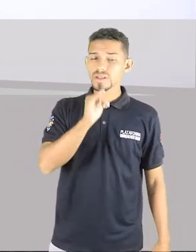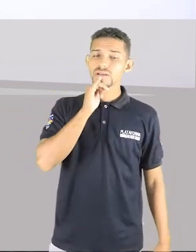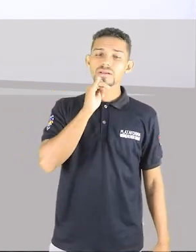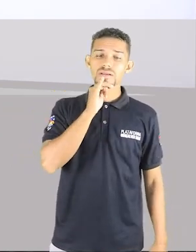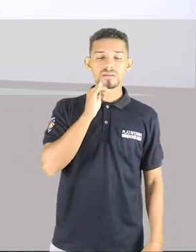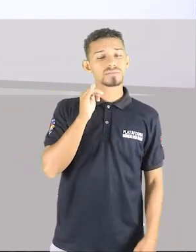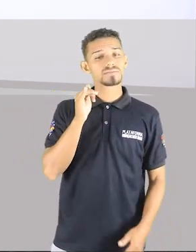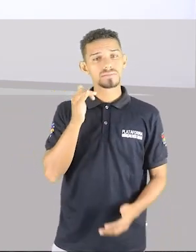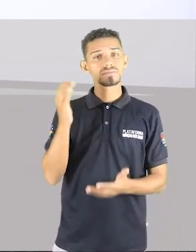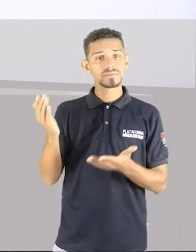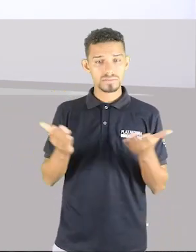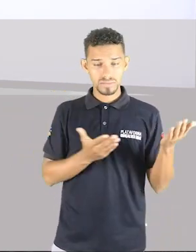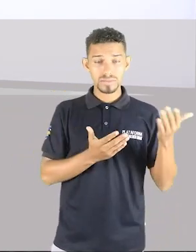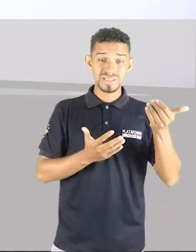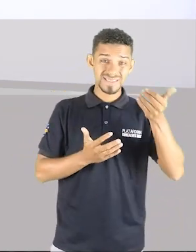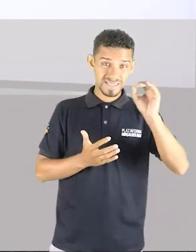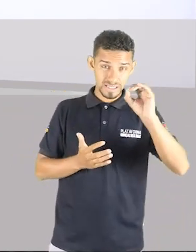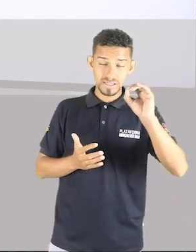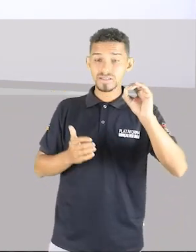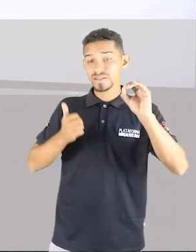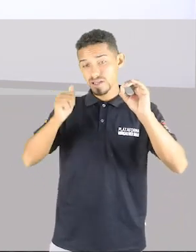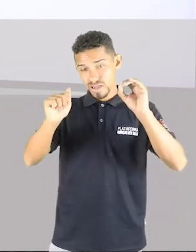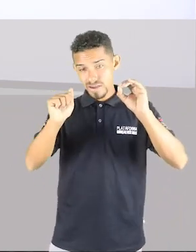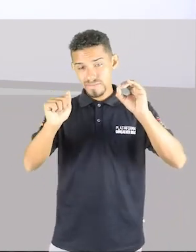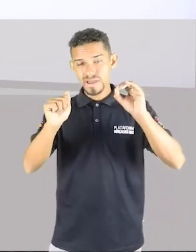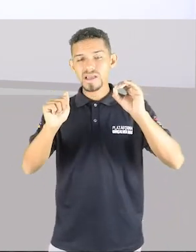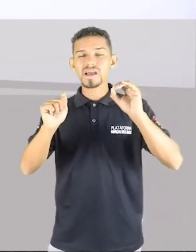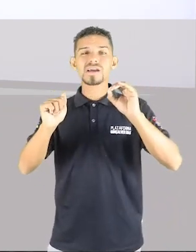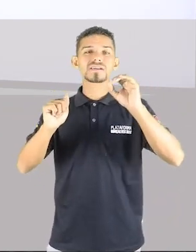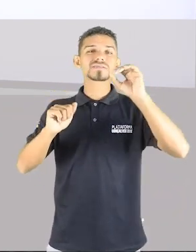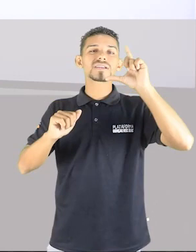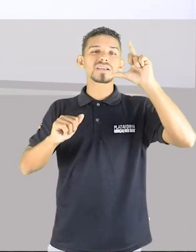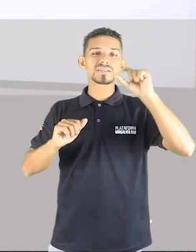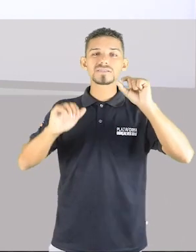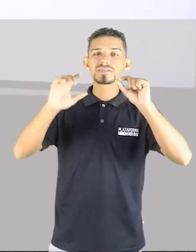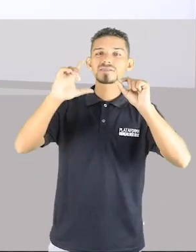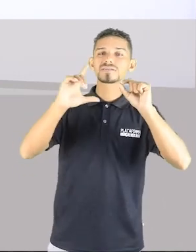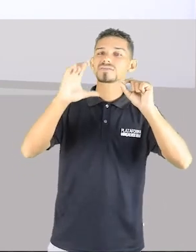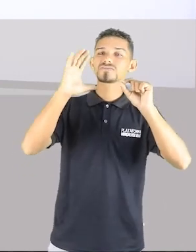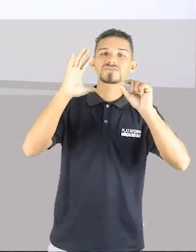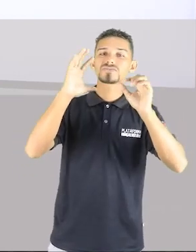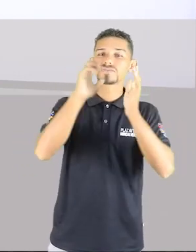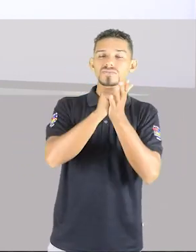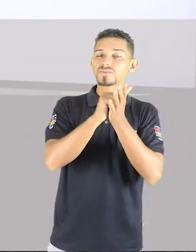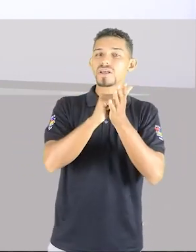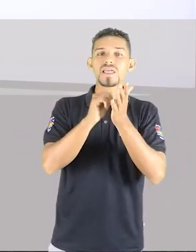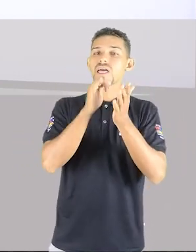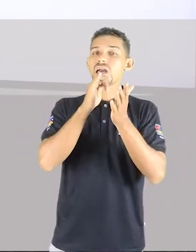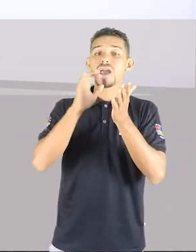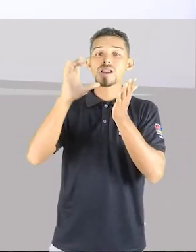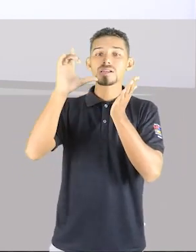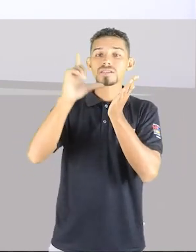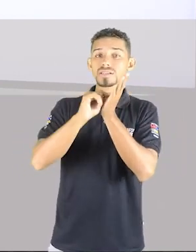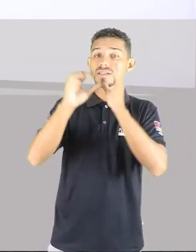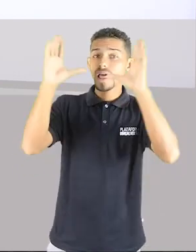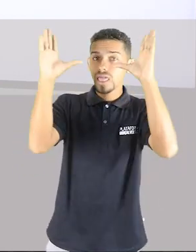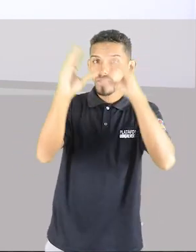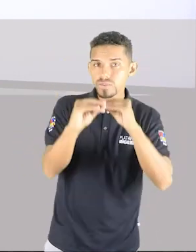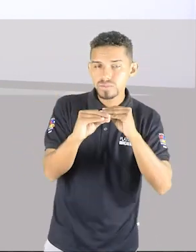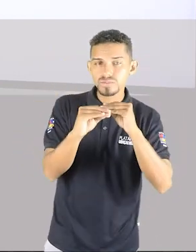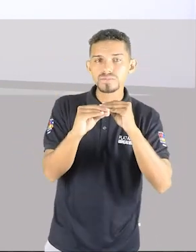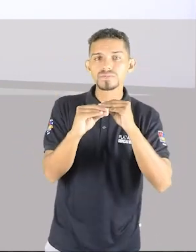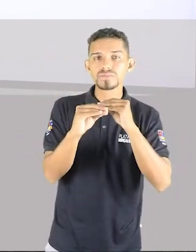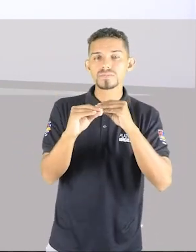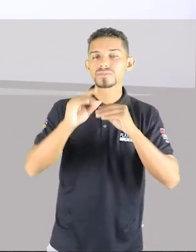caso do exemplo 10 a ele desliga ele não queima igual o fusível ele